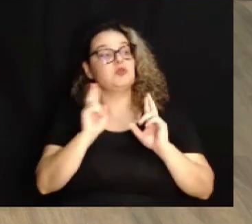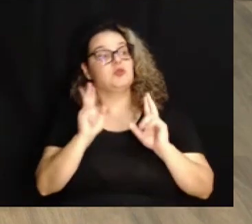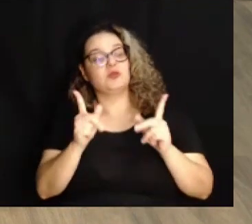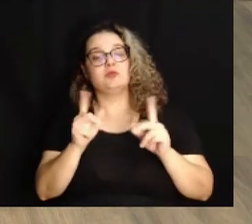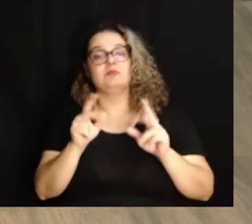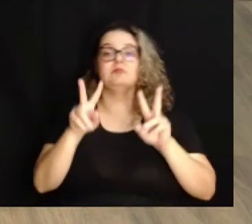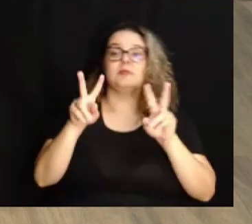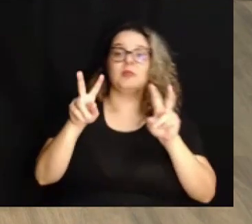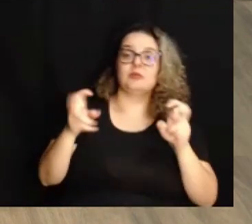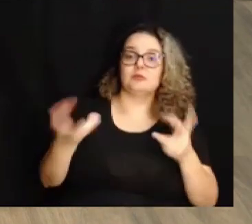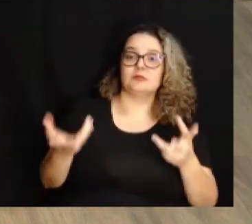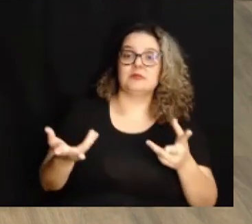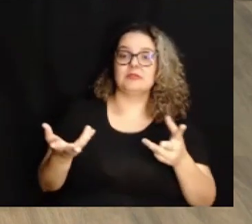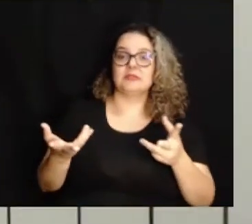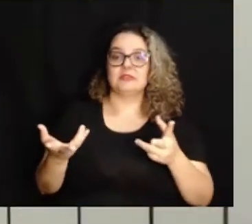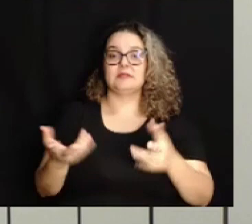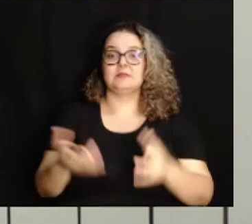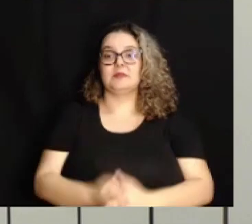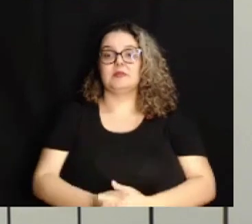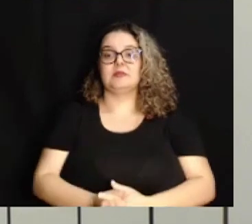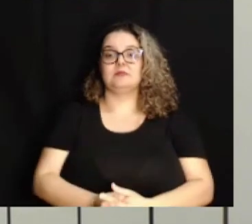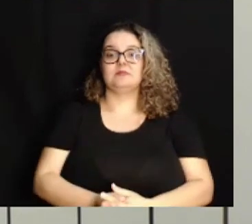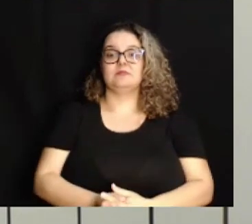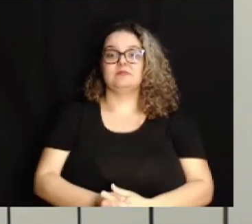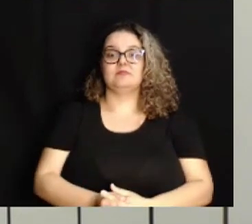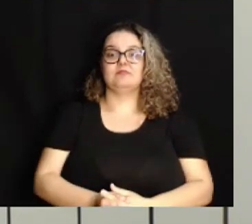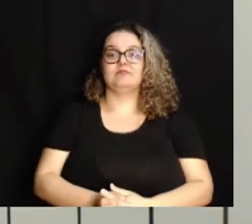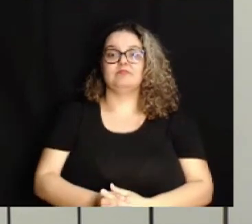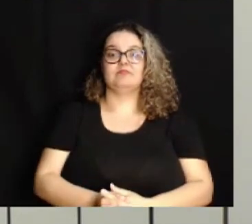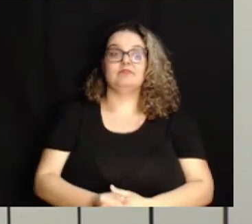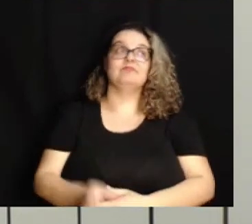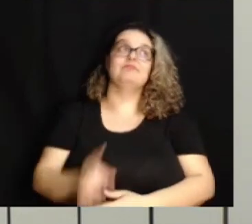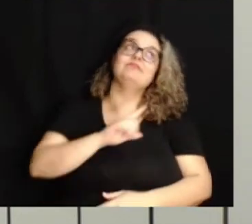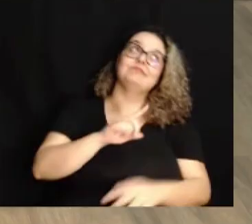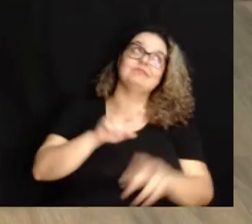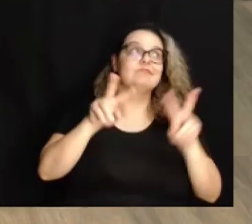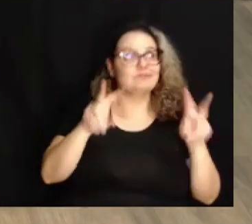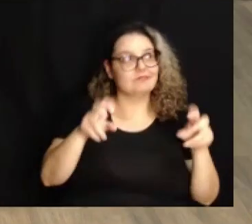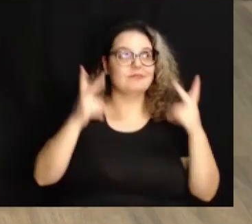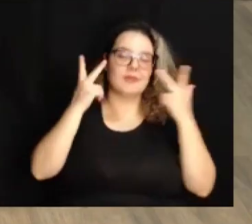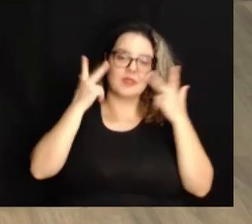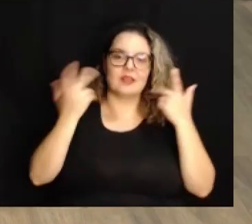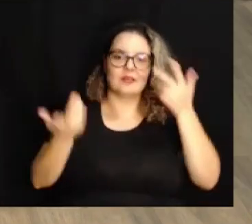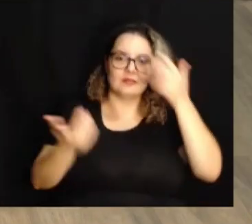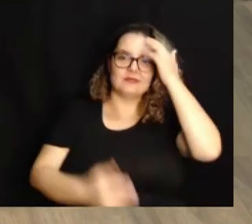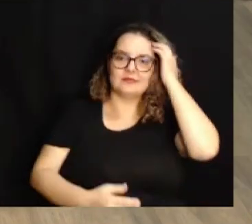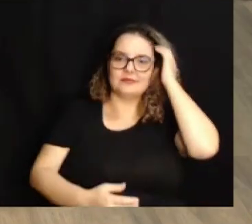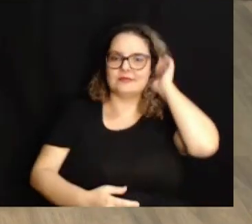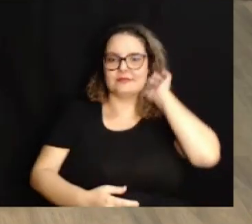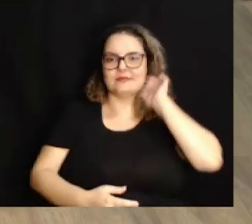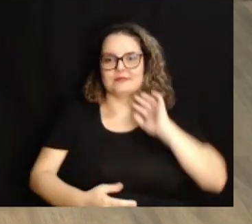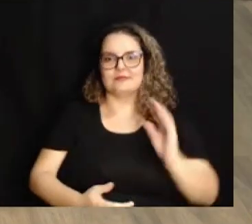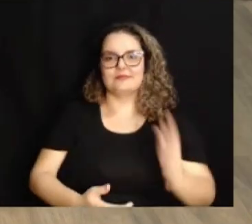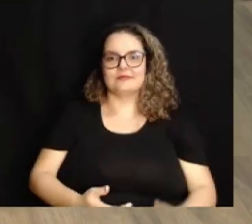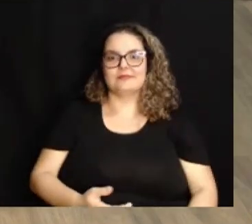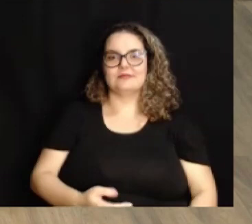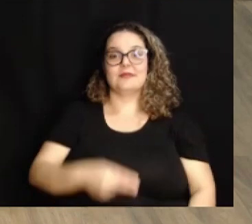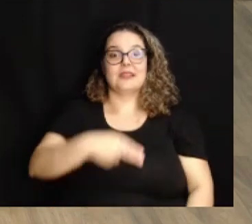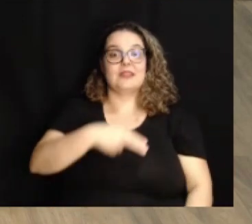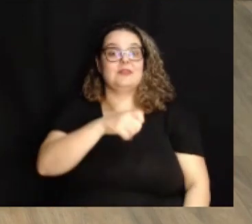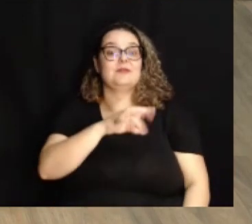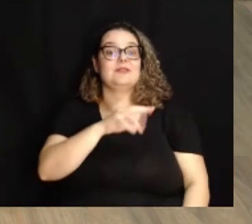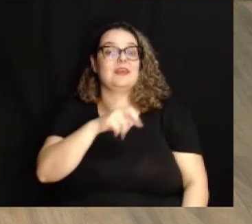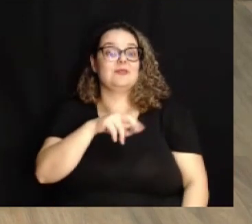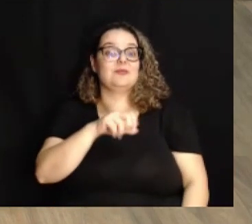bem assim, não tão normal, né? Sim. Não tão normal, né? Sim. Não tão natural, ou não sei, é